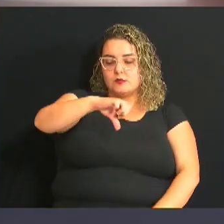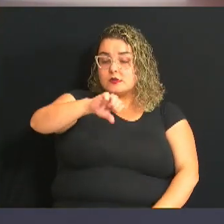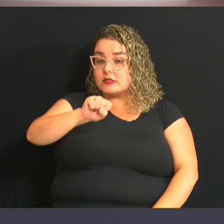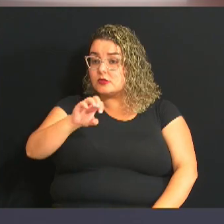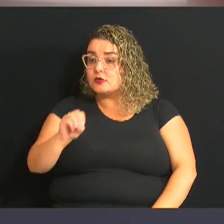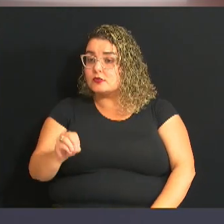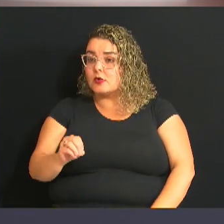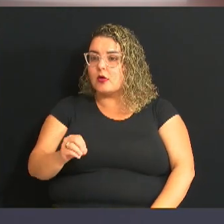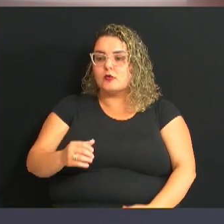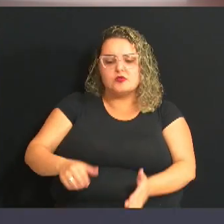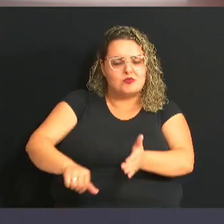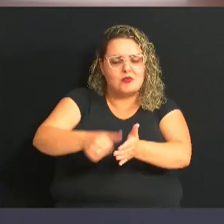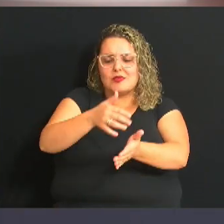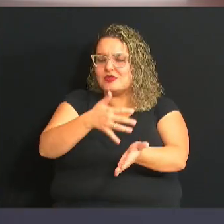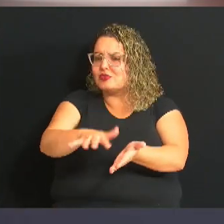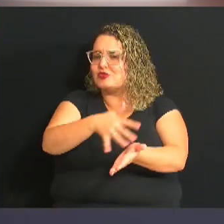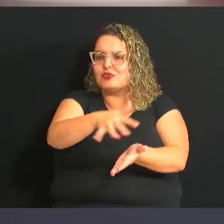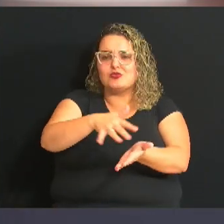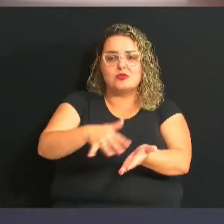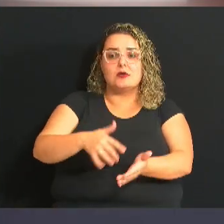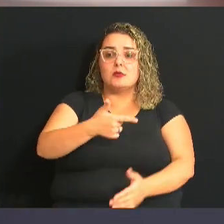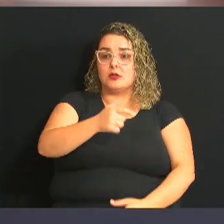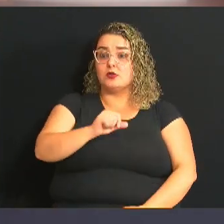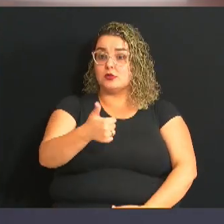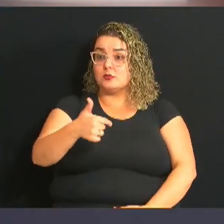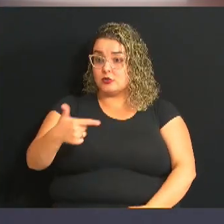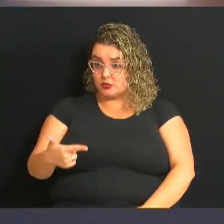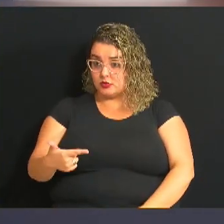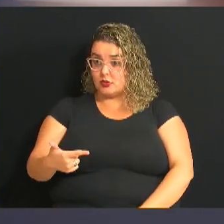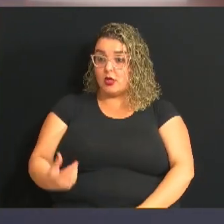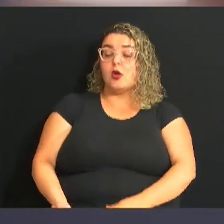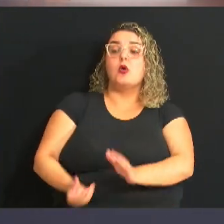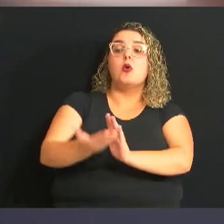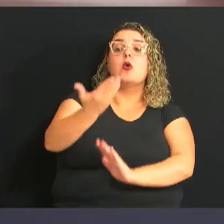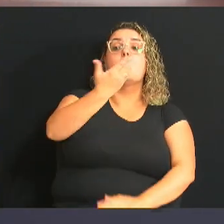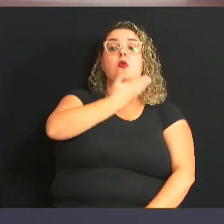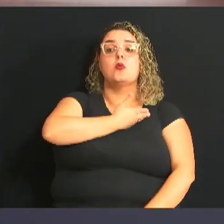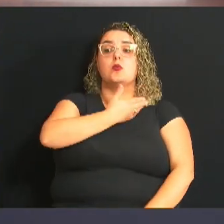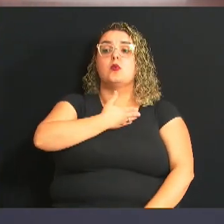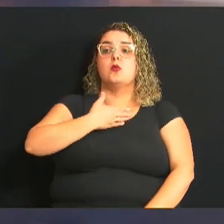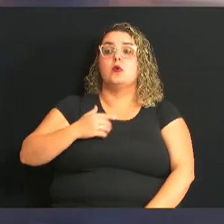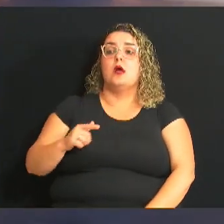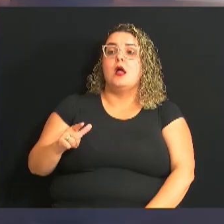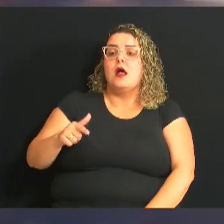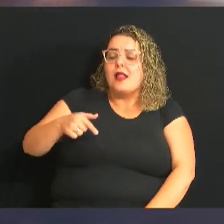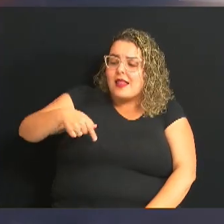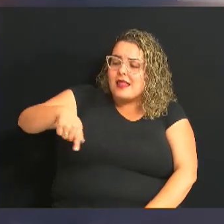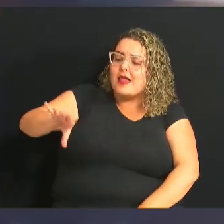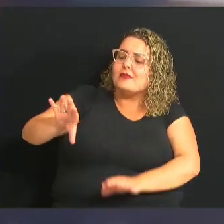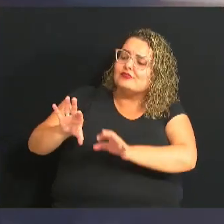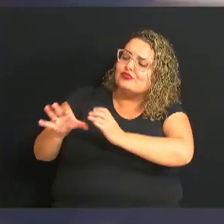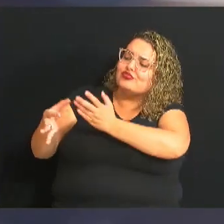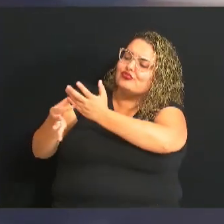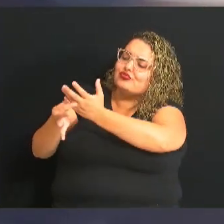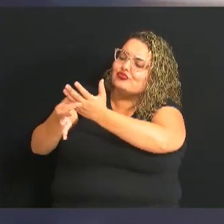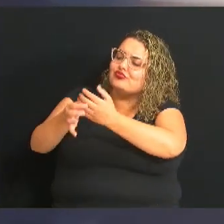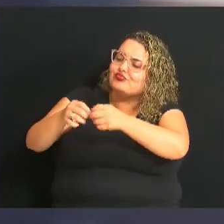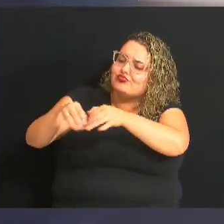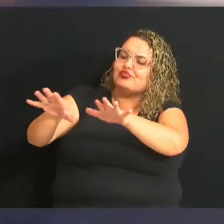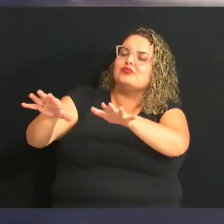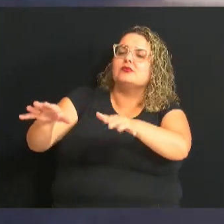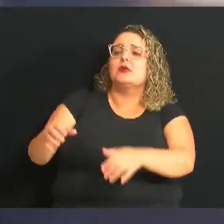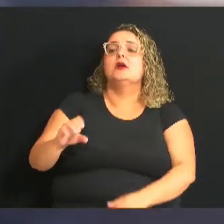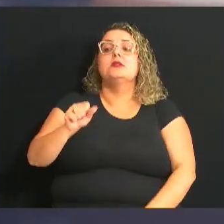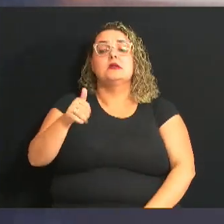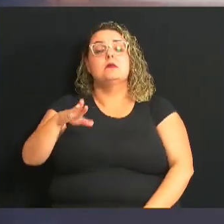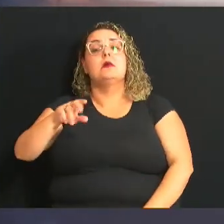do Samba. Em 2012, fundou com amigos o grupo Lá Se Vão Meus Anéis. Sabará era do grupo